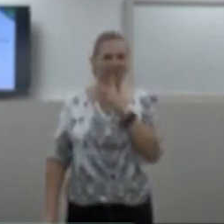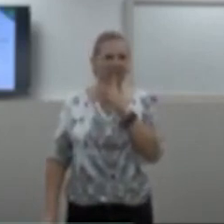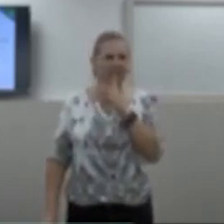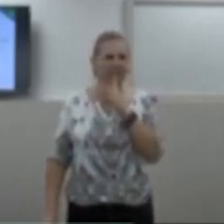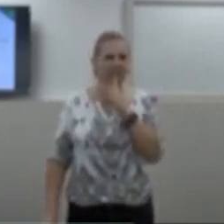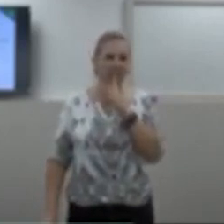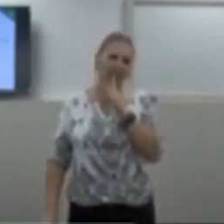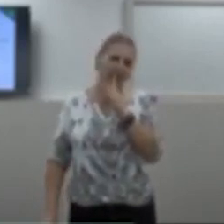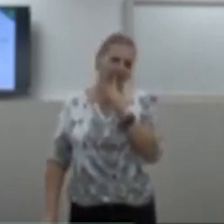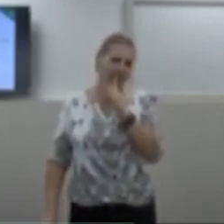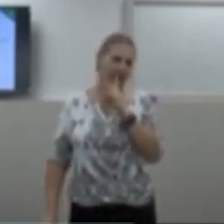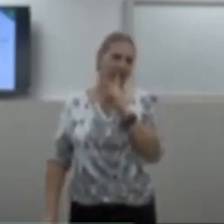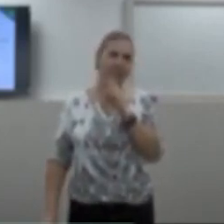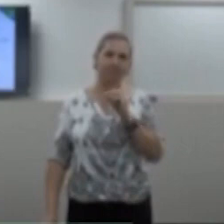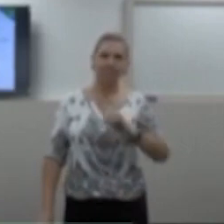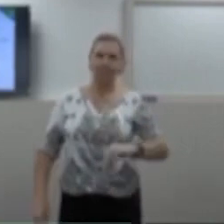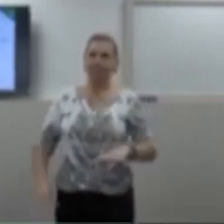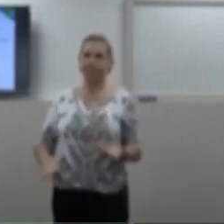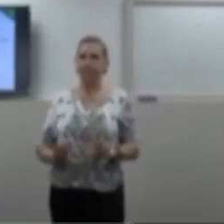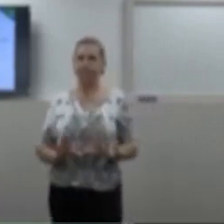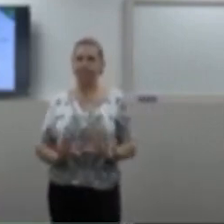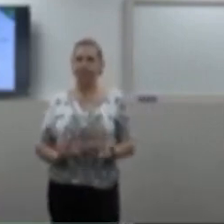Só não entendi. Ué?